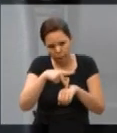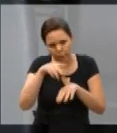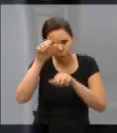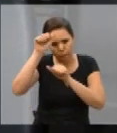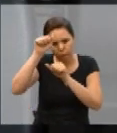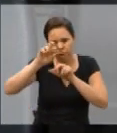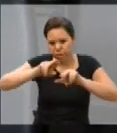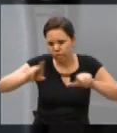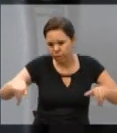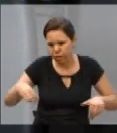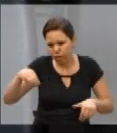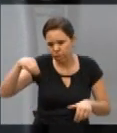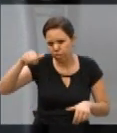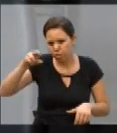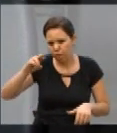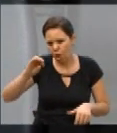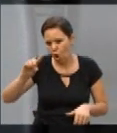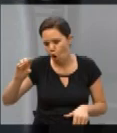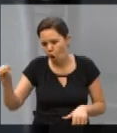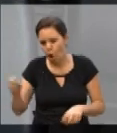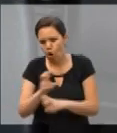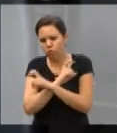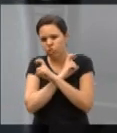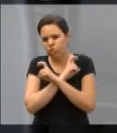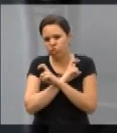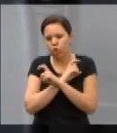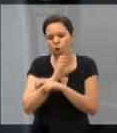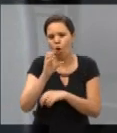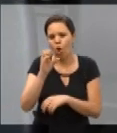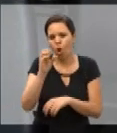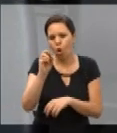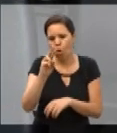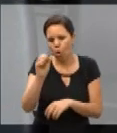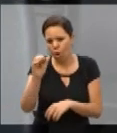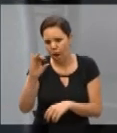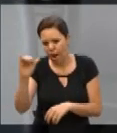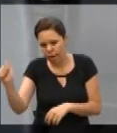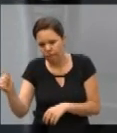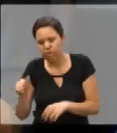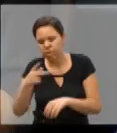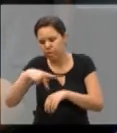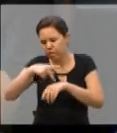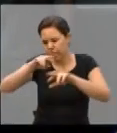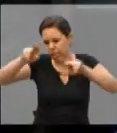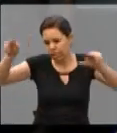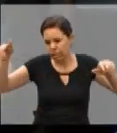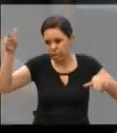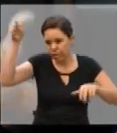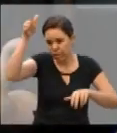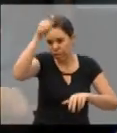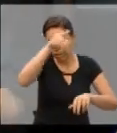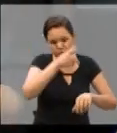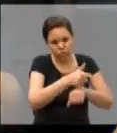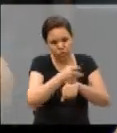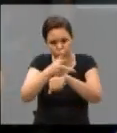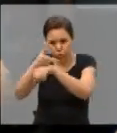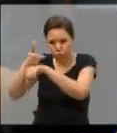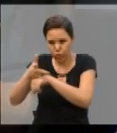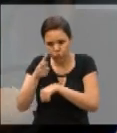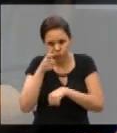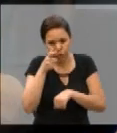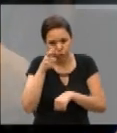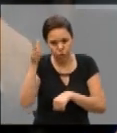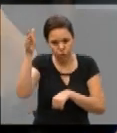Espanha, né, Marrocos, Egito. Croácia, né? Croácia, e isso tudo o Rodrigo foi filmando